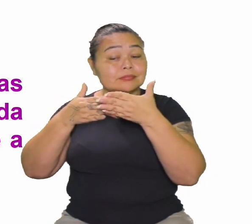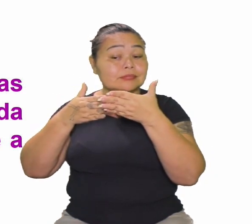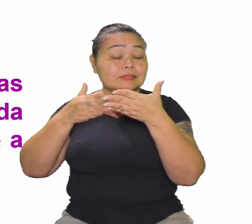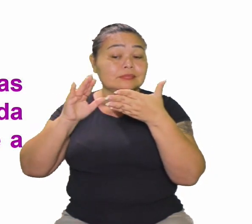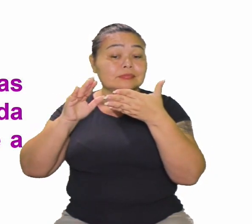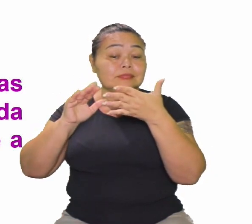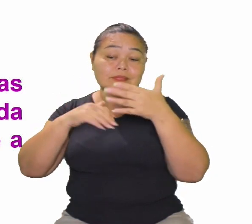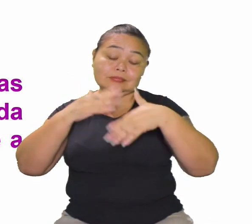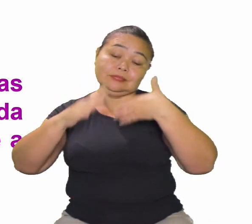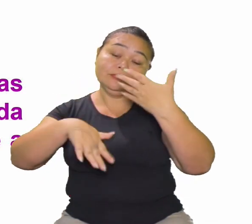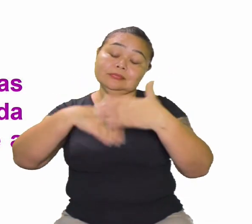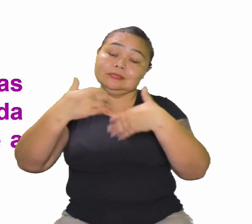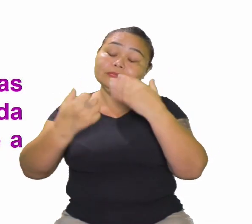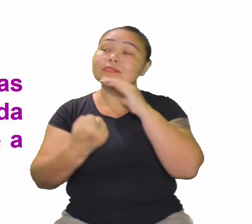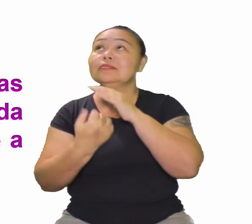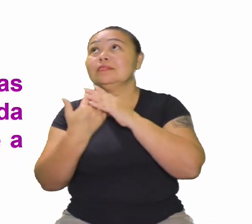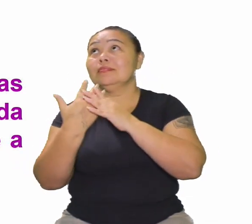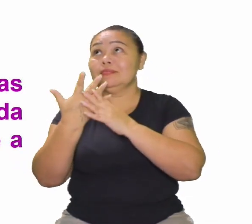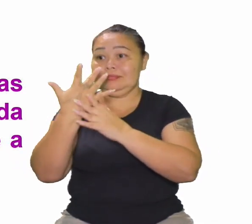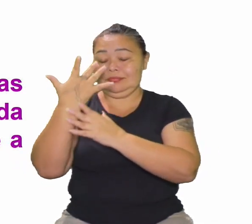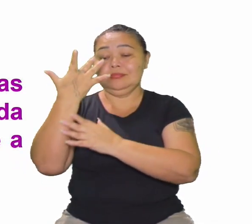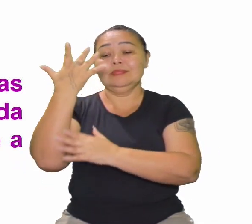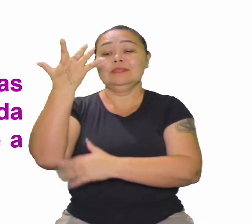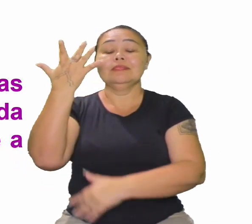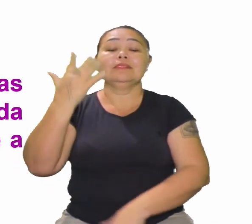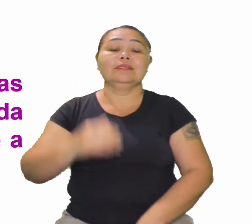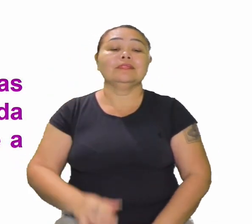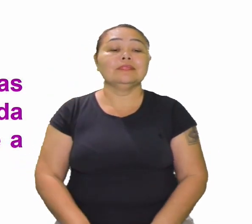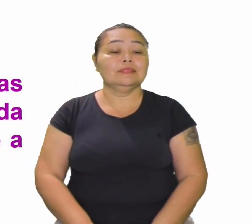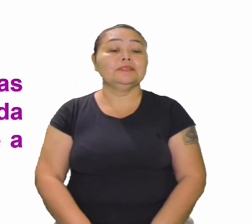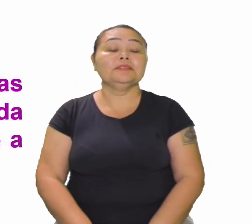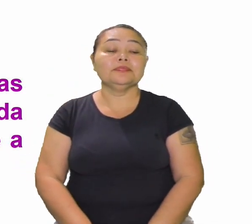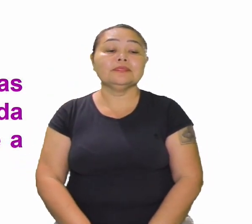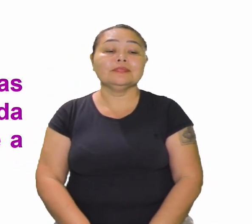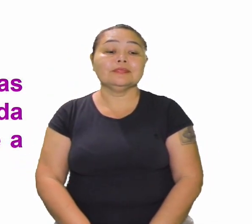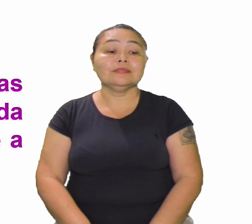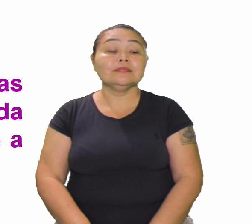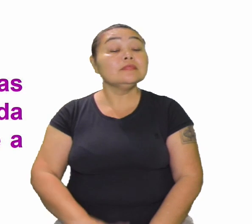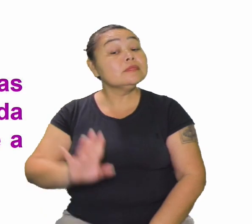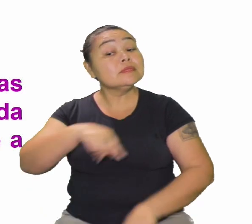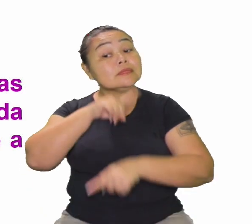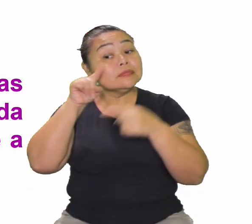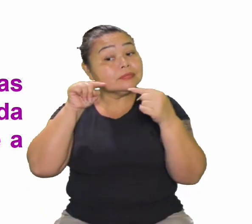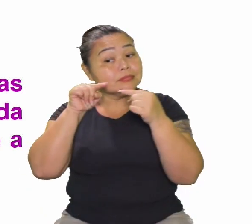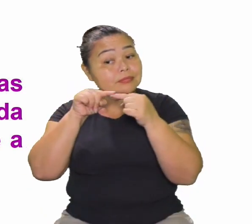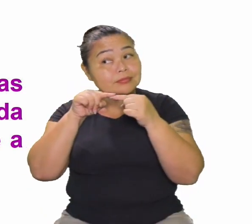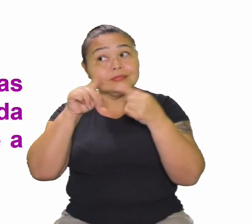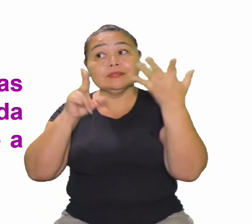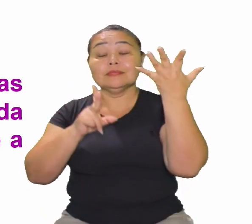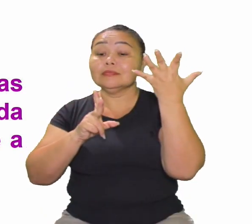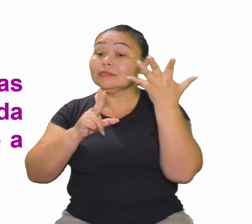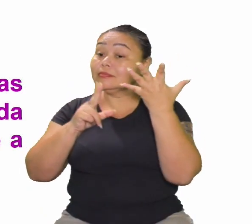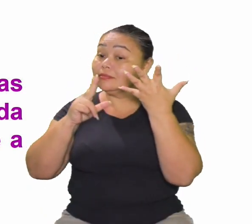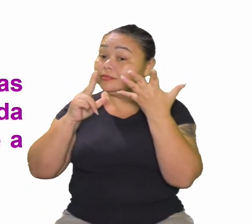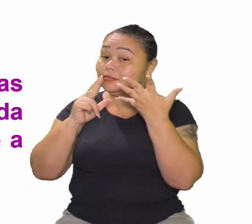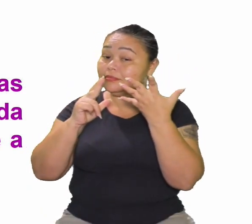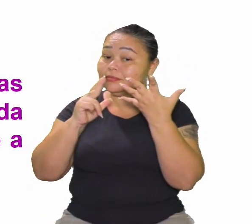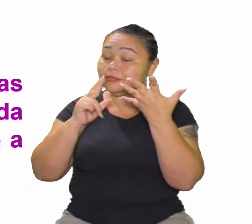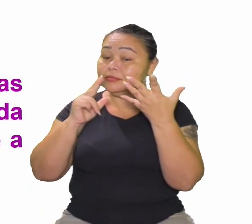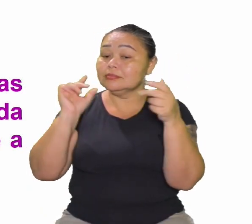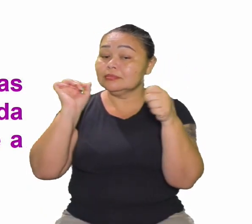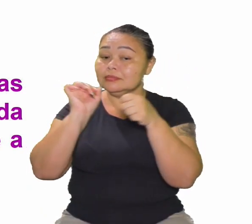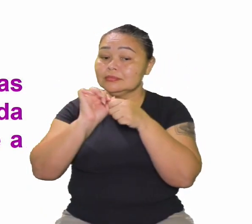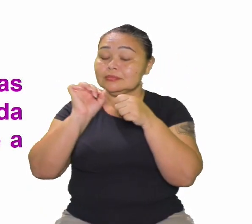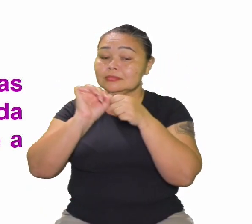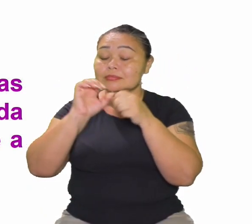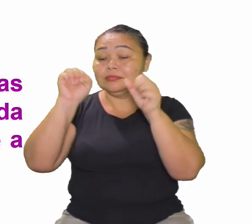o processo de continuidade desse desenvolvimento. Qual é o objetivo das podas? Realizar,